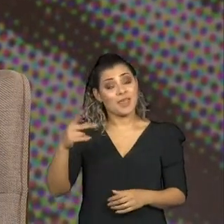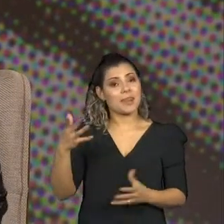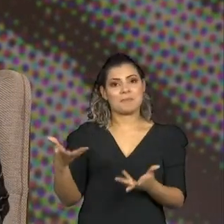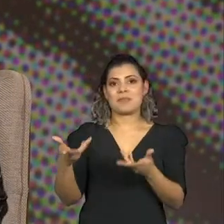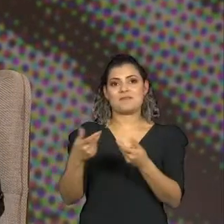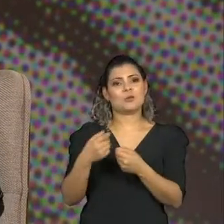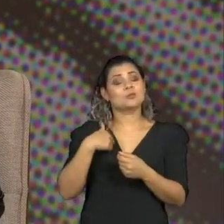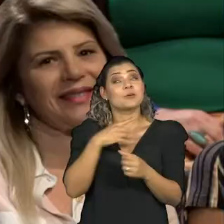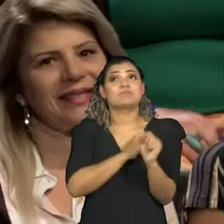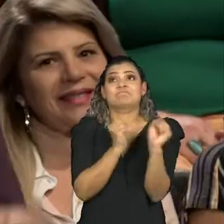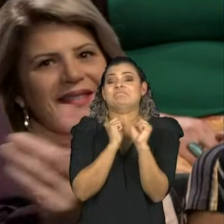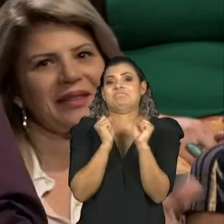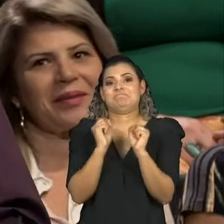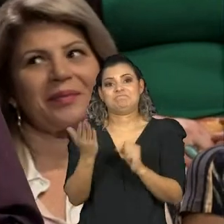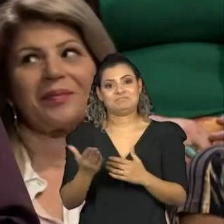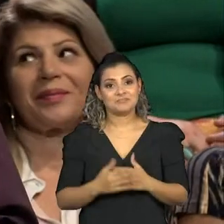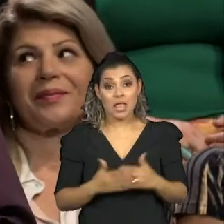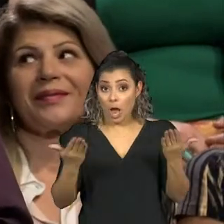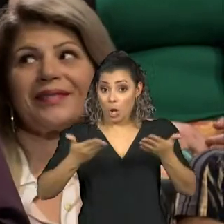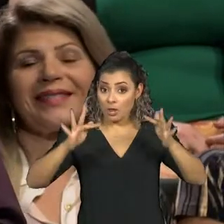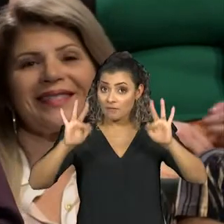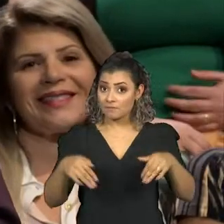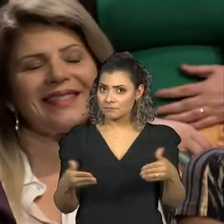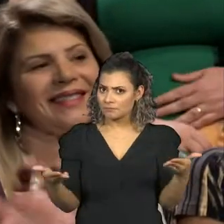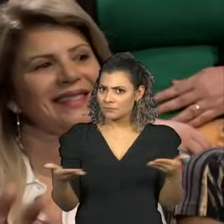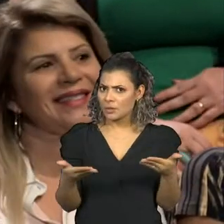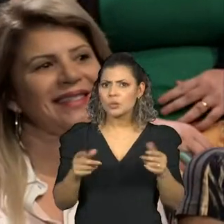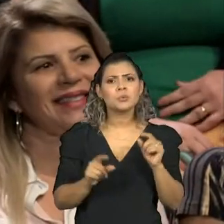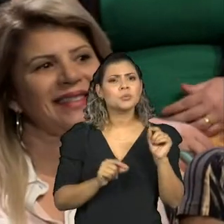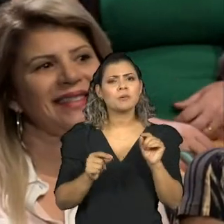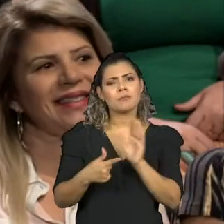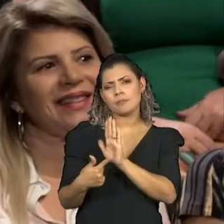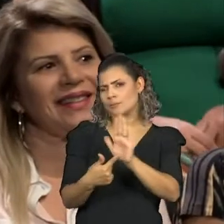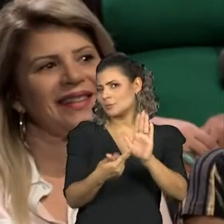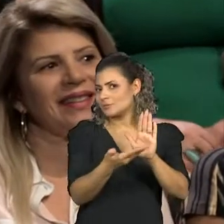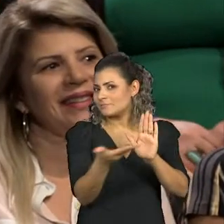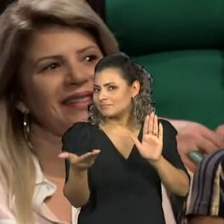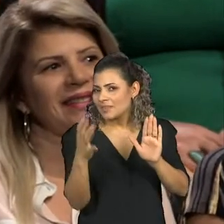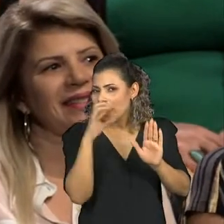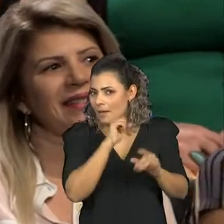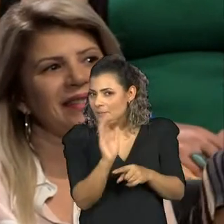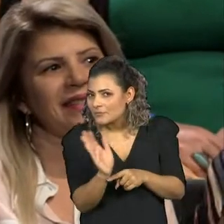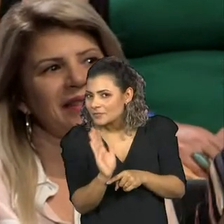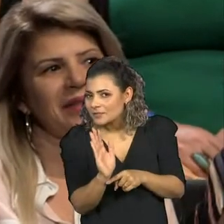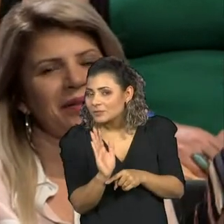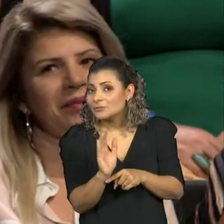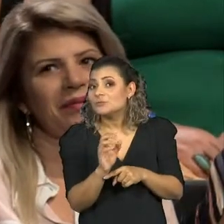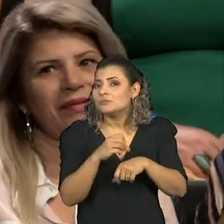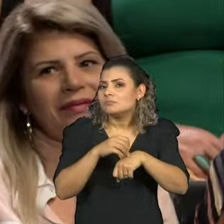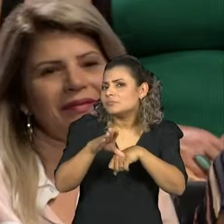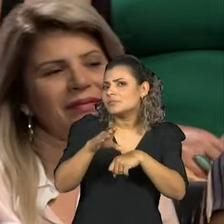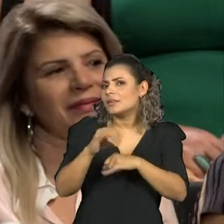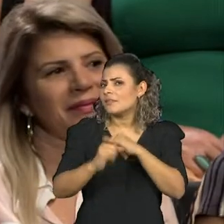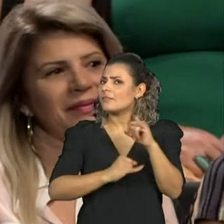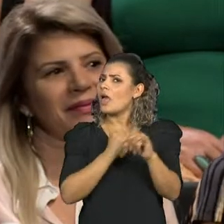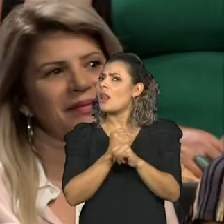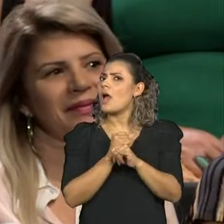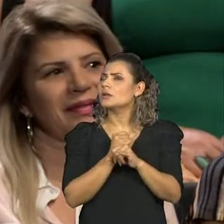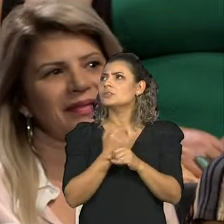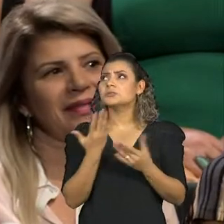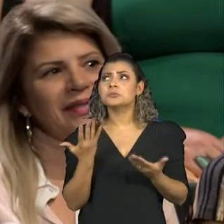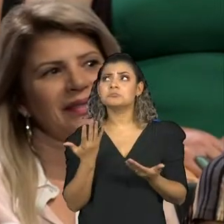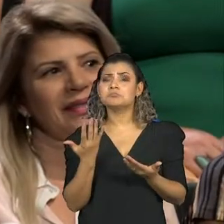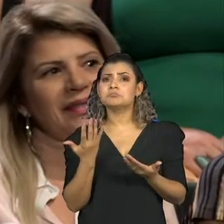incrível, sou muito fã. E agora, para encerrar esse bloco, eu queria lhe mostrar um vídeo que foi enviado pela internet, de